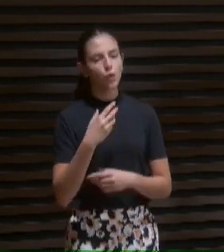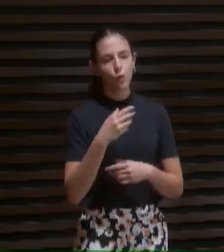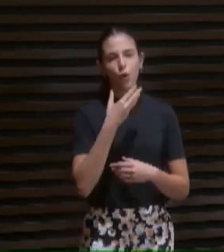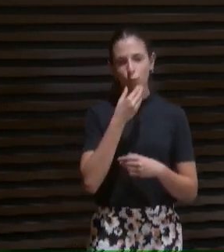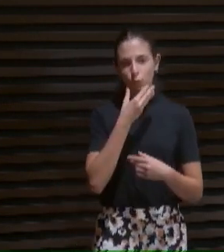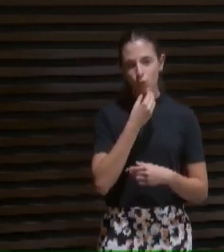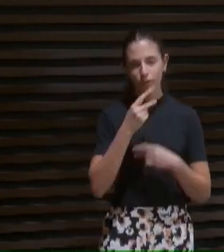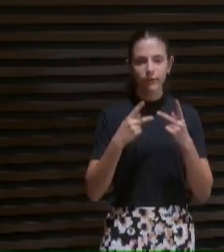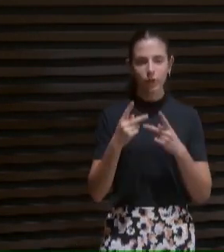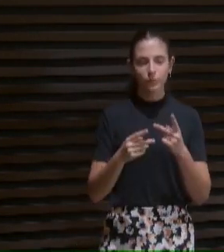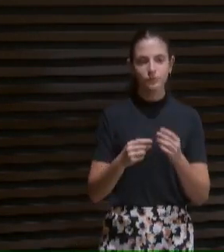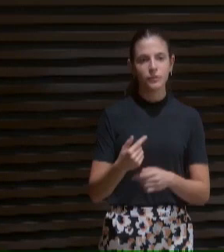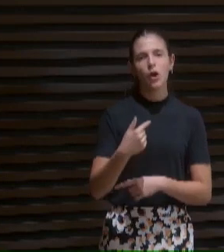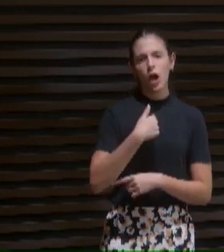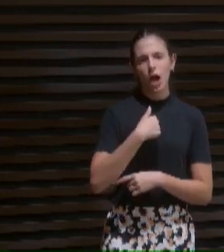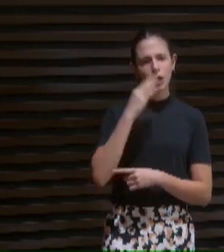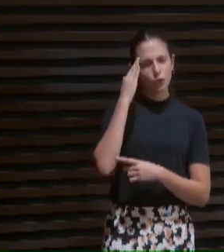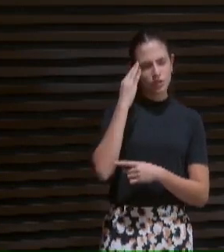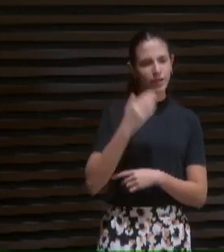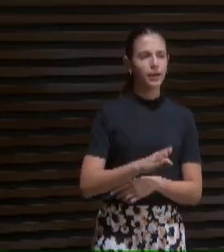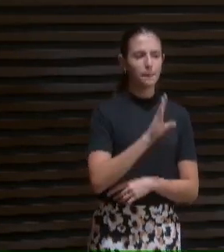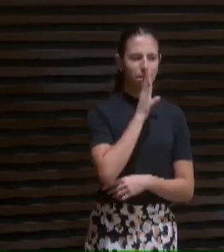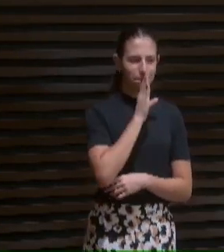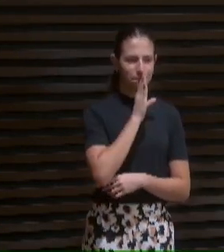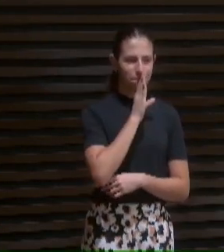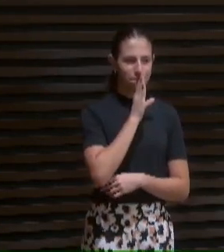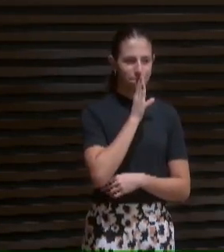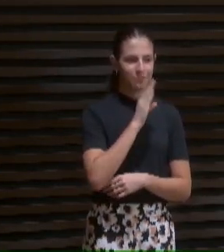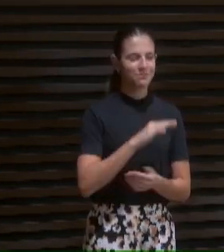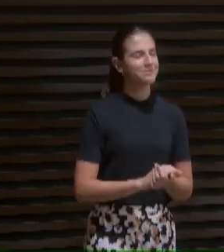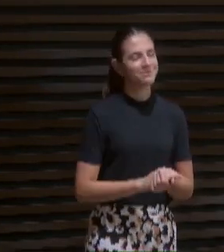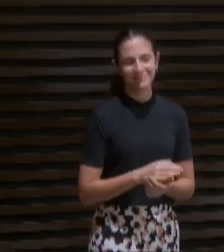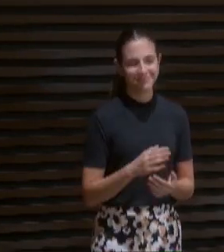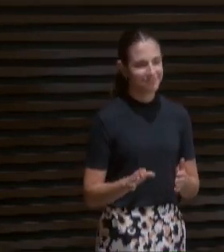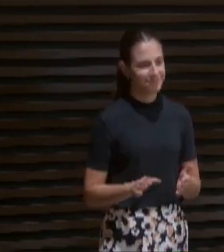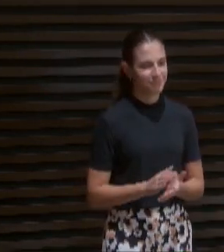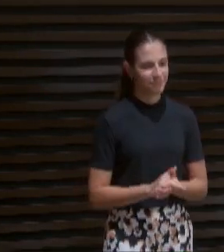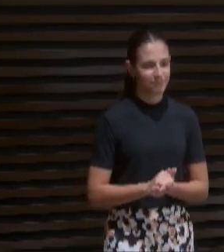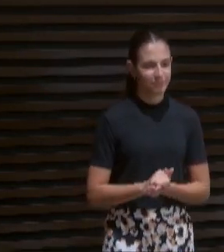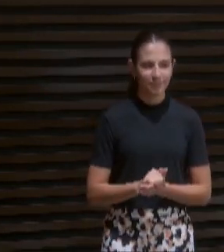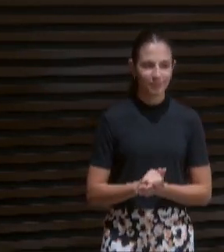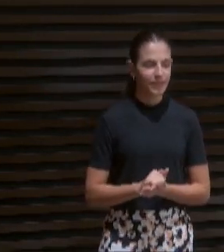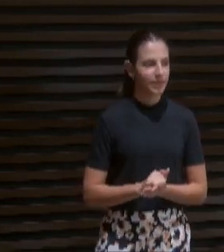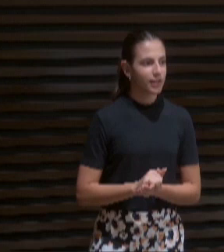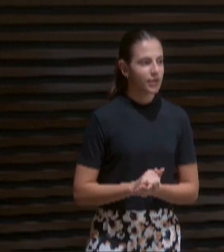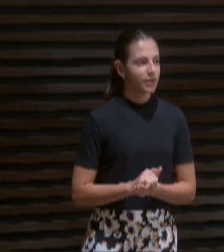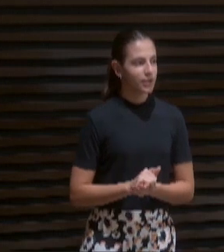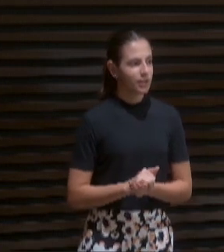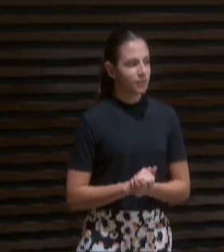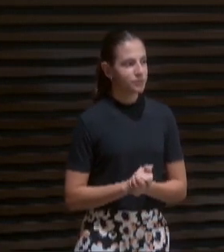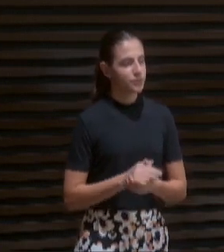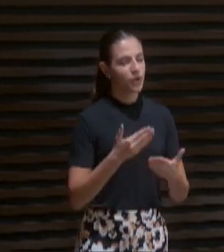sou eu, e cala a boca. Eu achei aquilo fenomenal. Vocês ficam